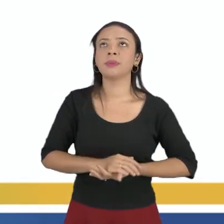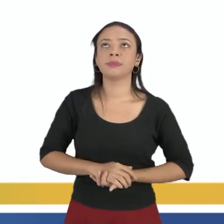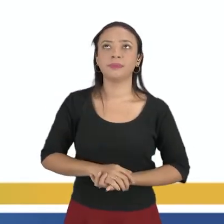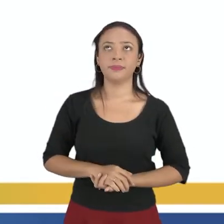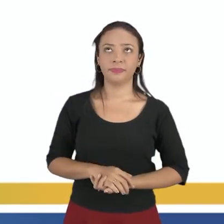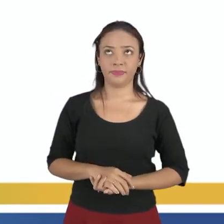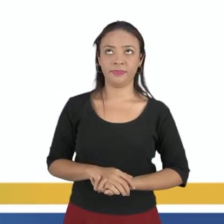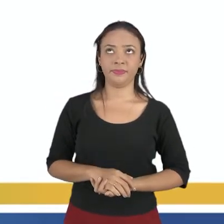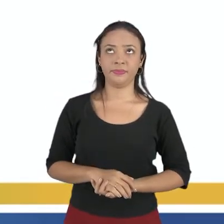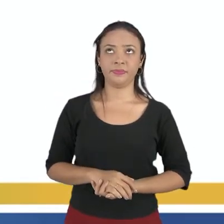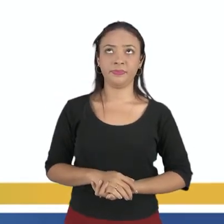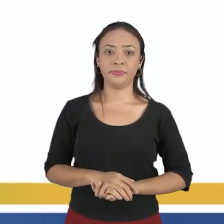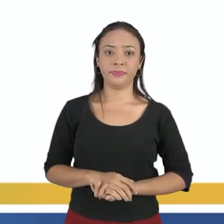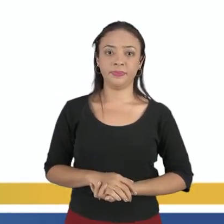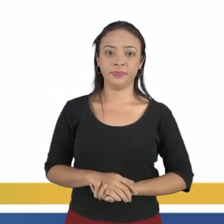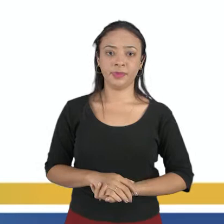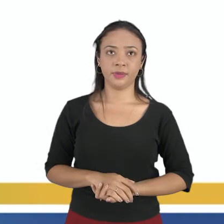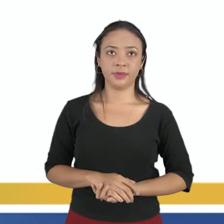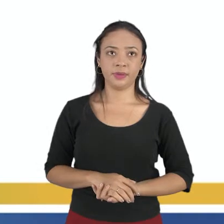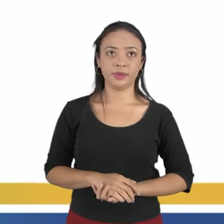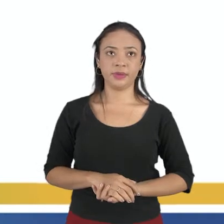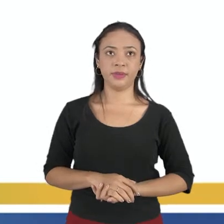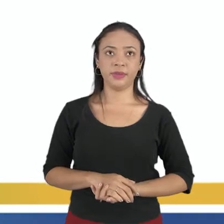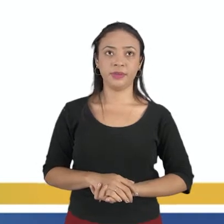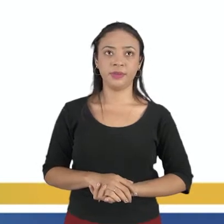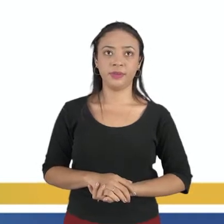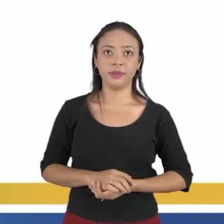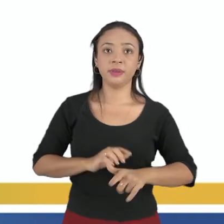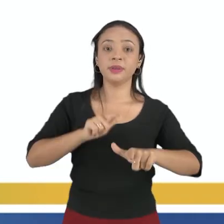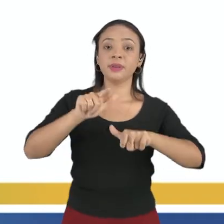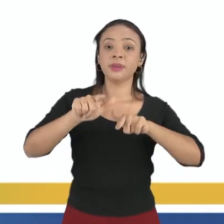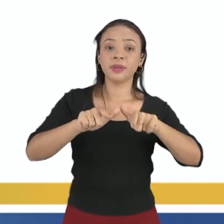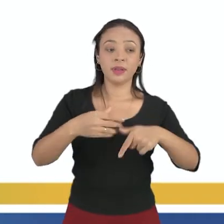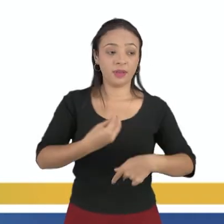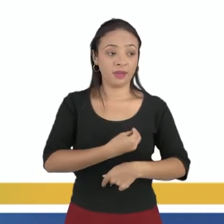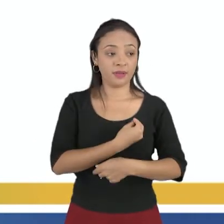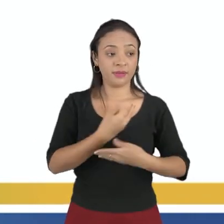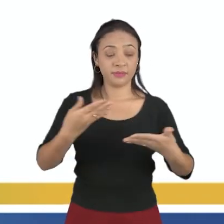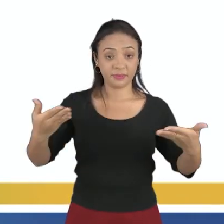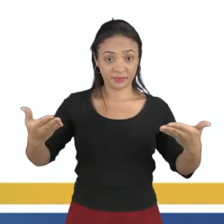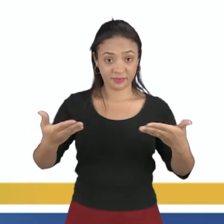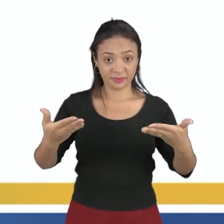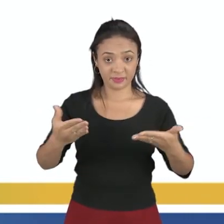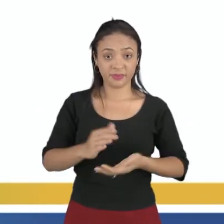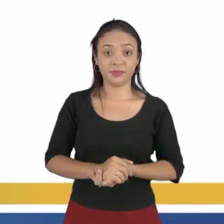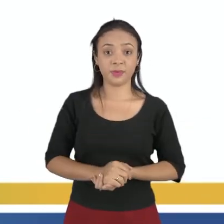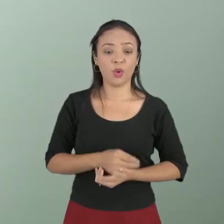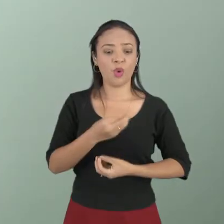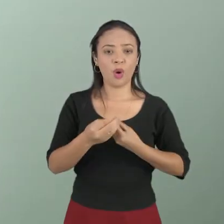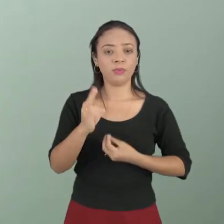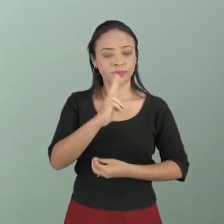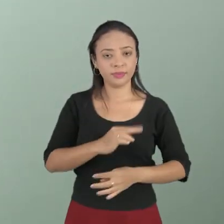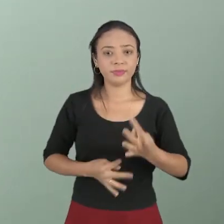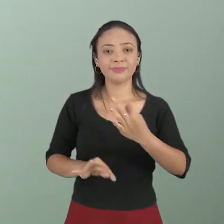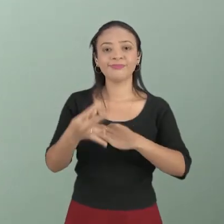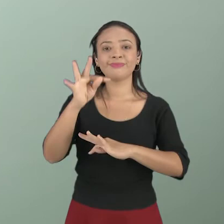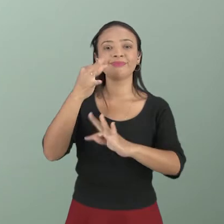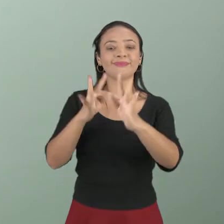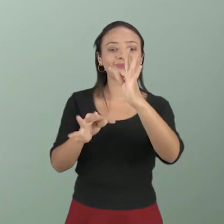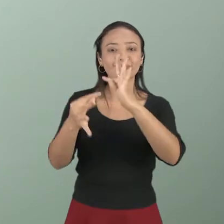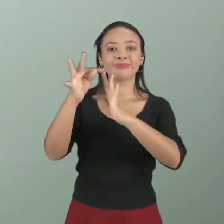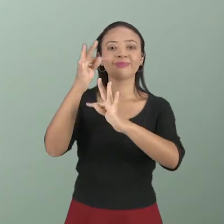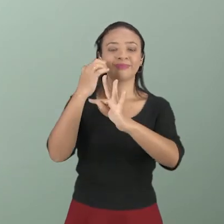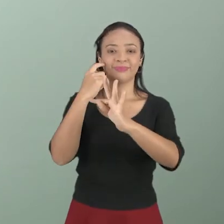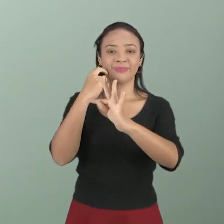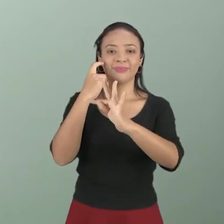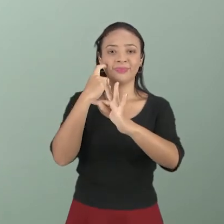seria esse trabalho do futuro? É o trabalho que nós vivemos agora, da tecnologia. Com a